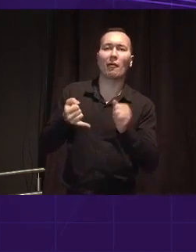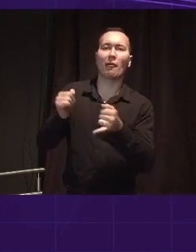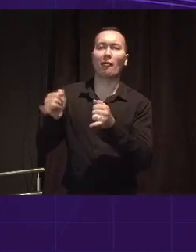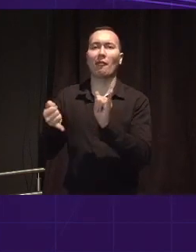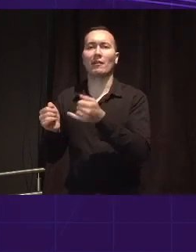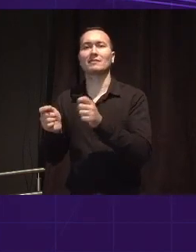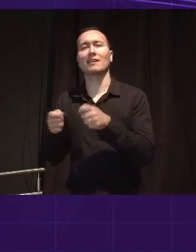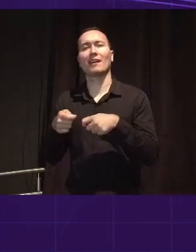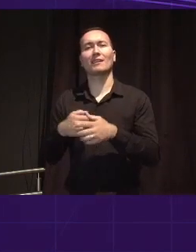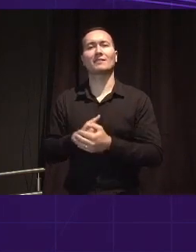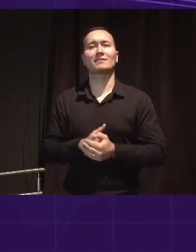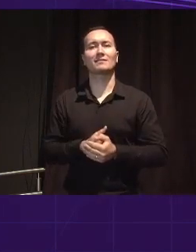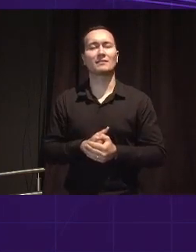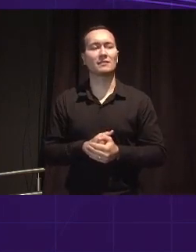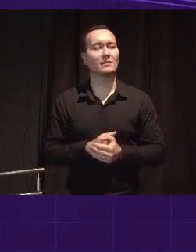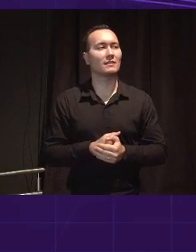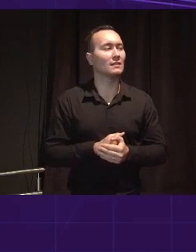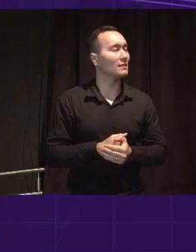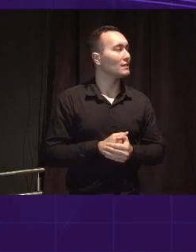está acontecendo, tá?